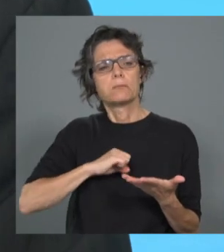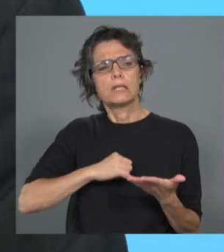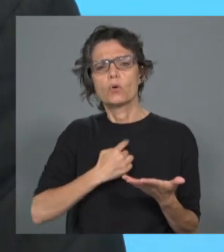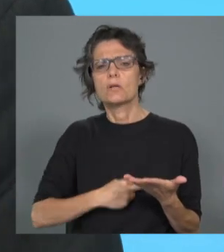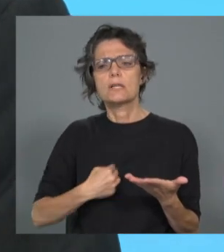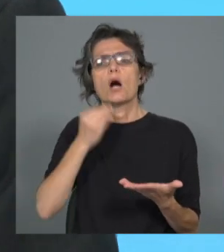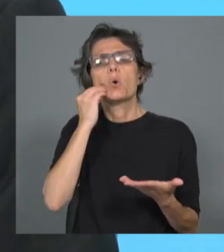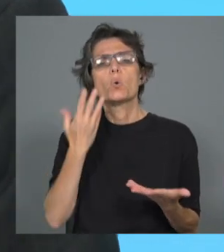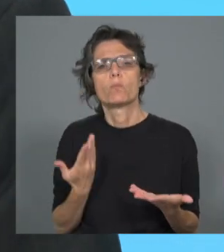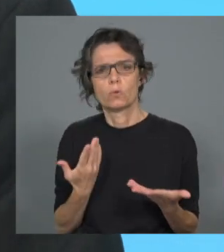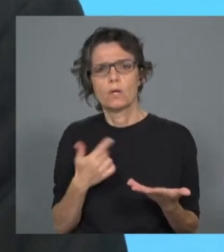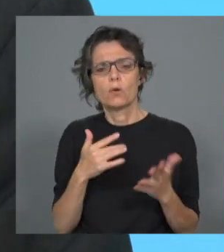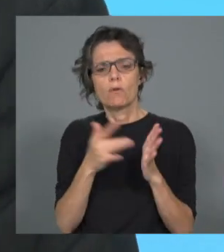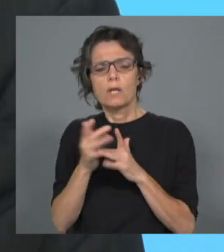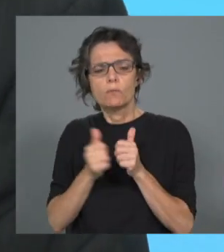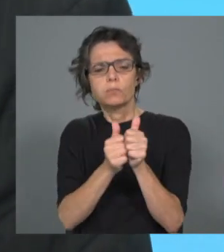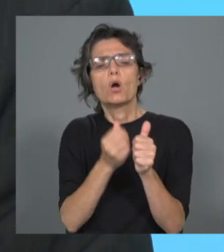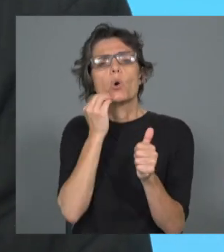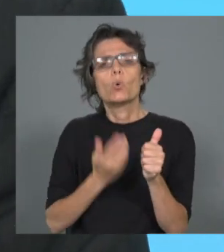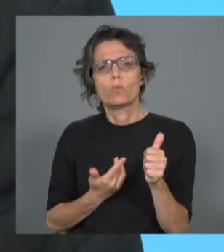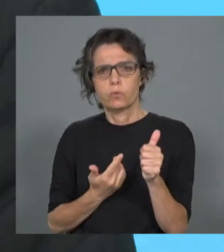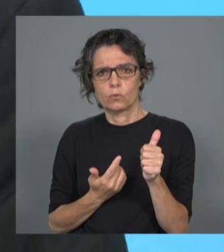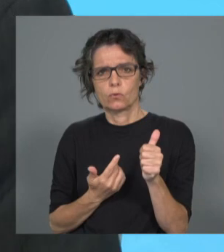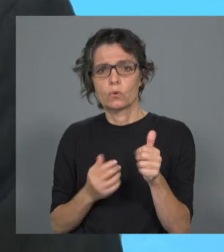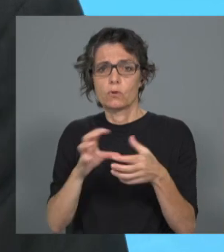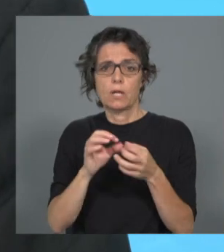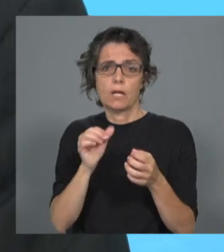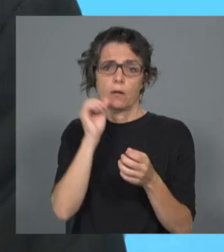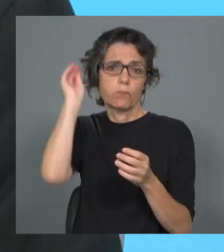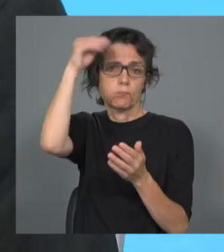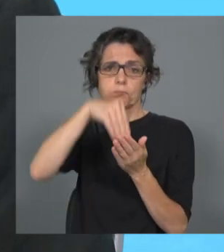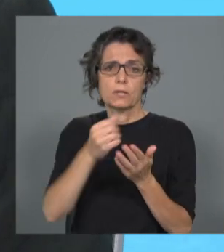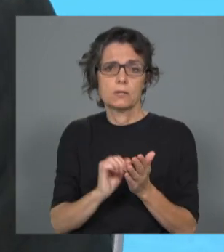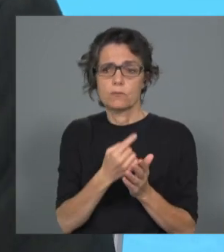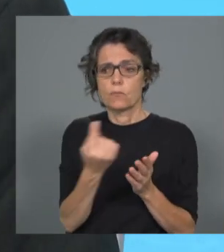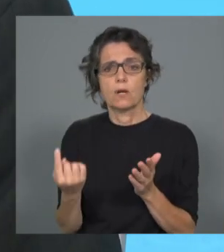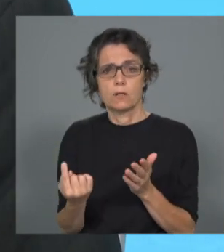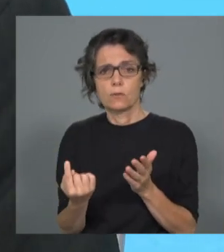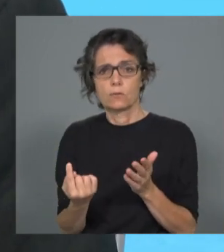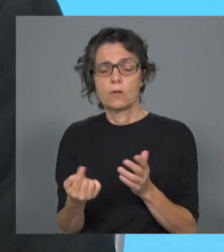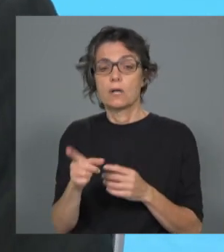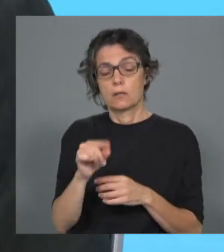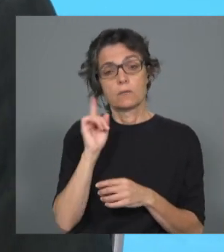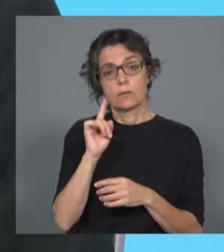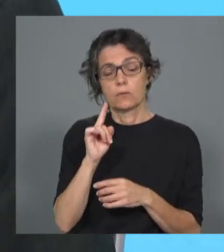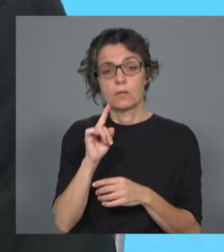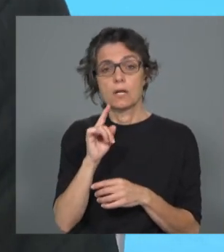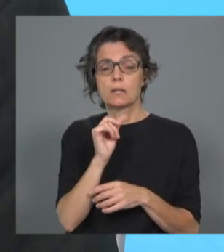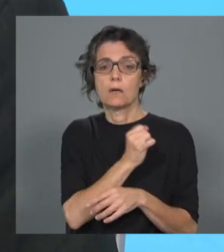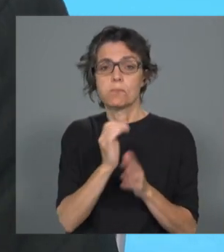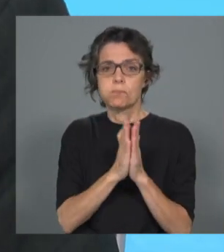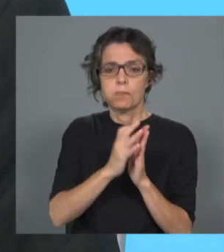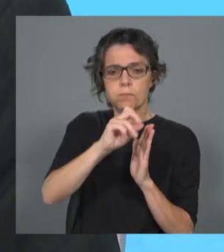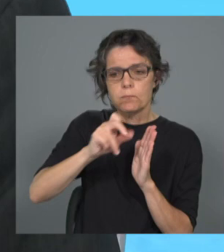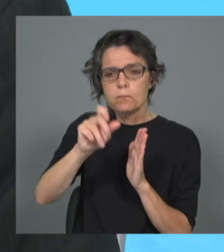corresponsabilidade que faz parte do nosso batismo. Agora, também é muito importante que, quer a nível paroquial, a nível das comunidades religiosas, a